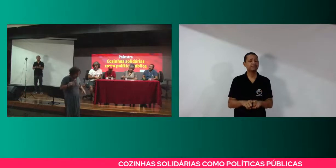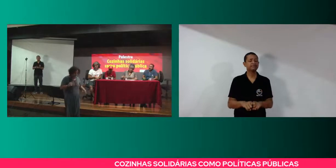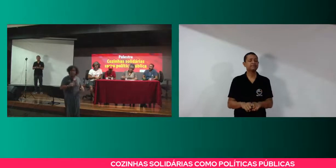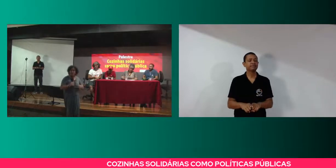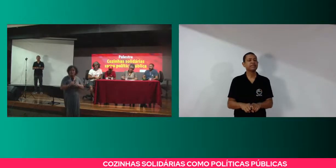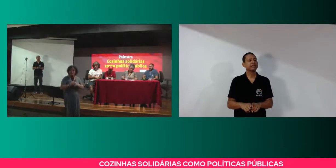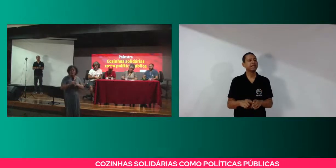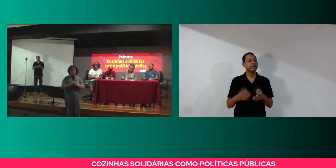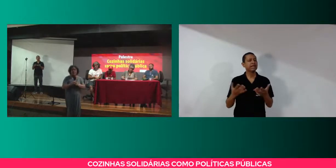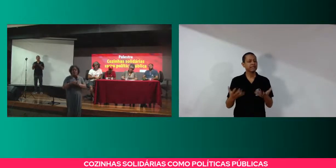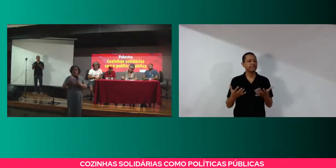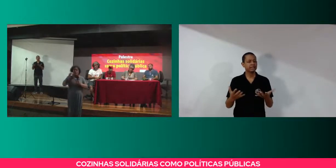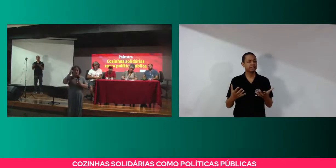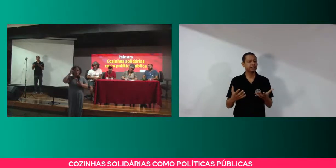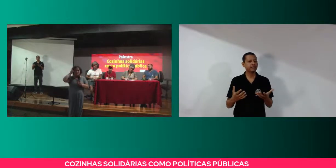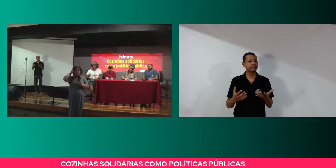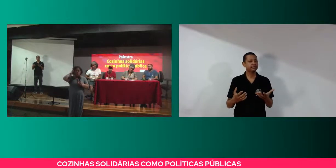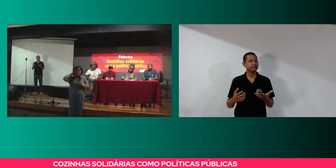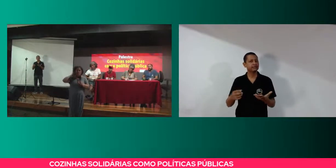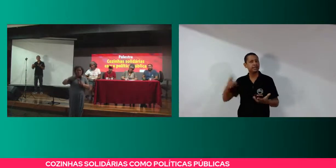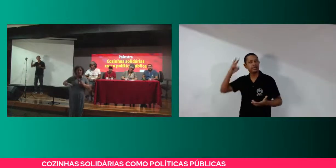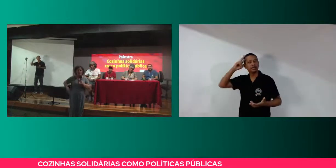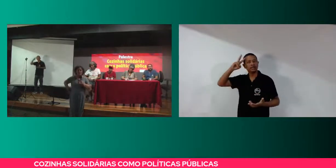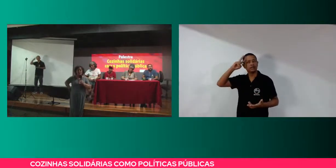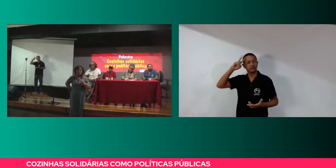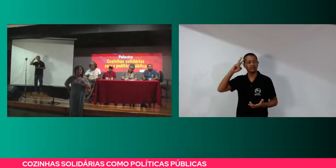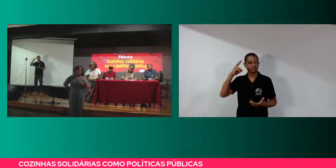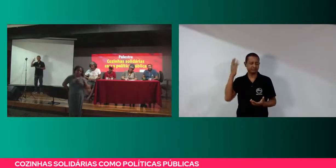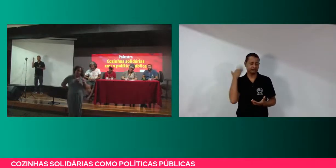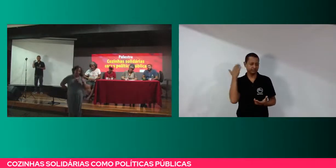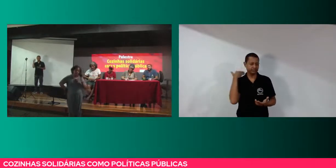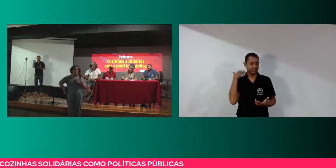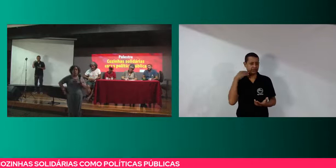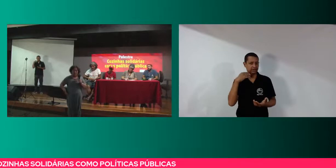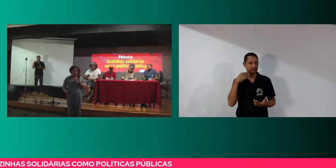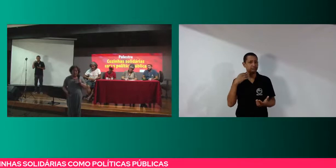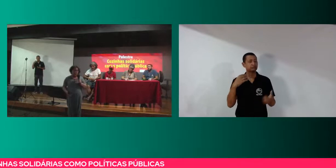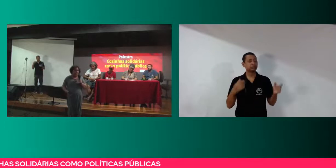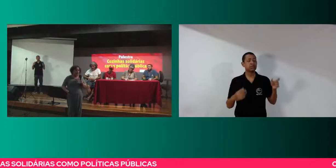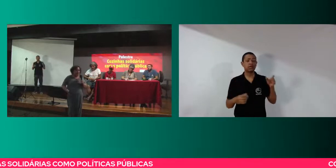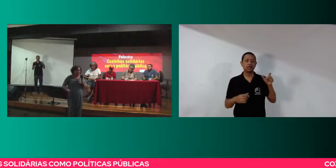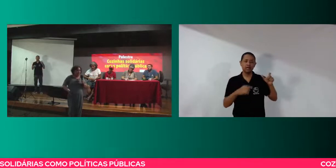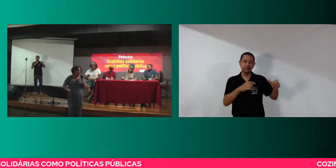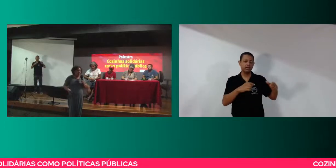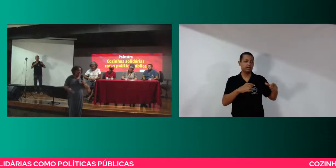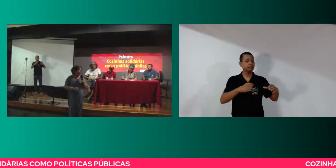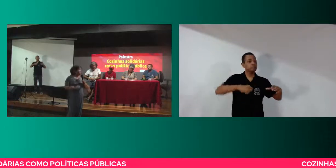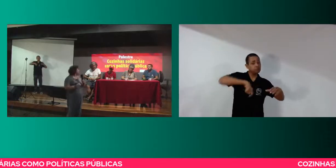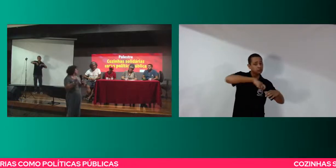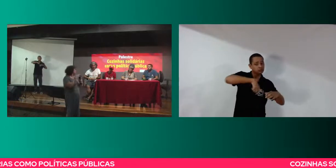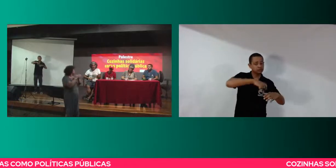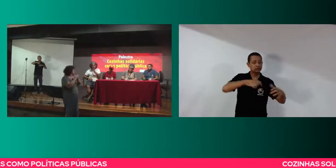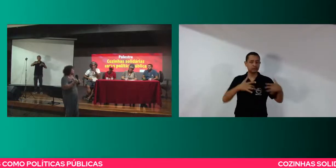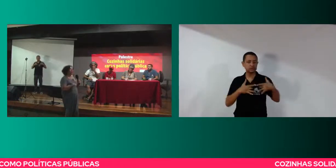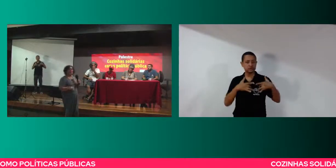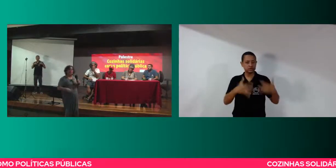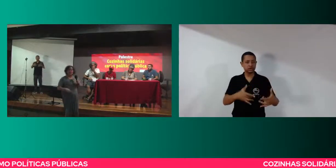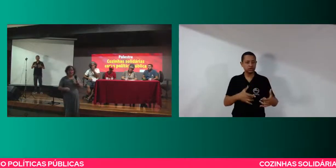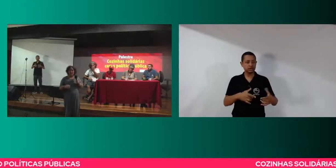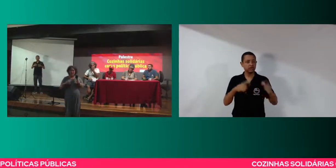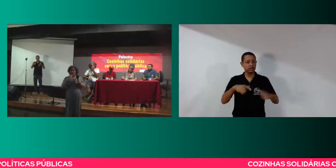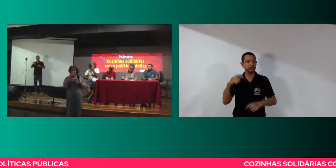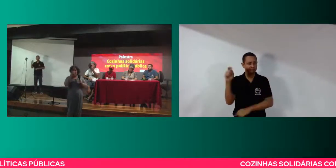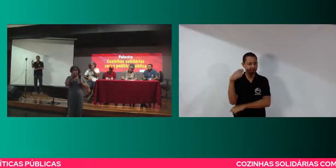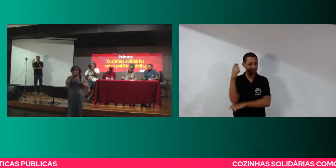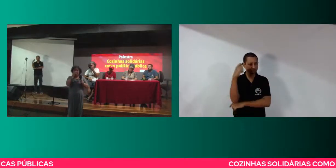dividir uma experiência que a gente viu numa cozinha solidária em Porto Alegre até já falei com Sérgio